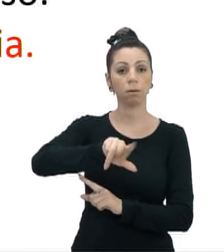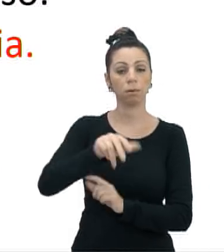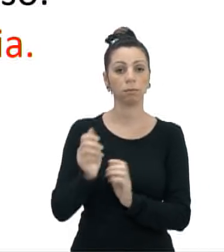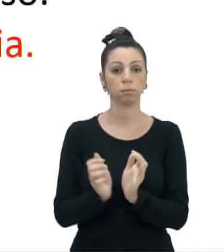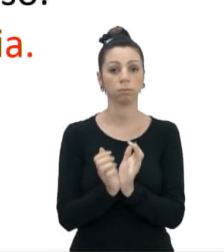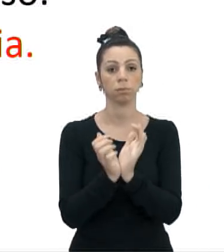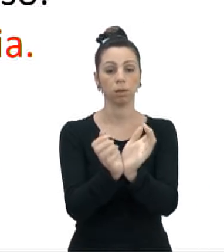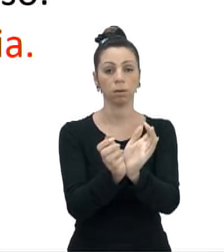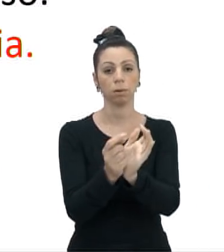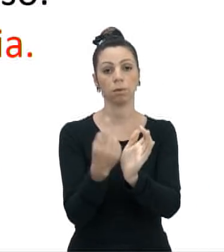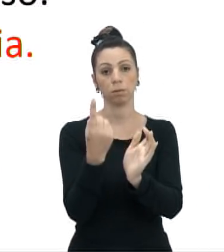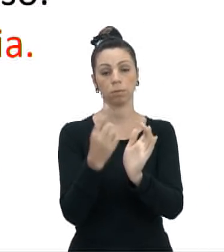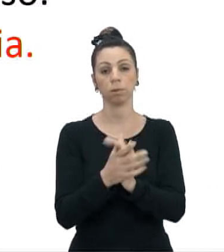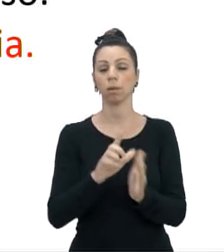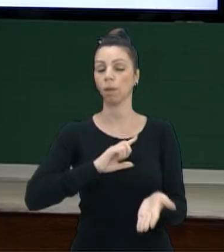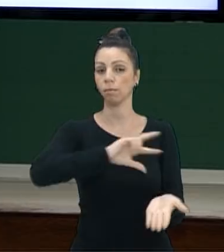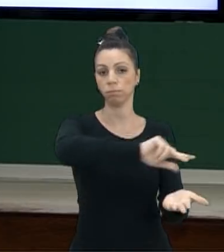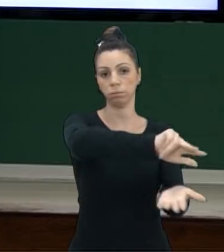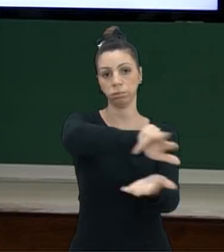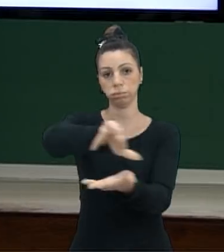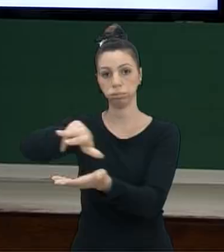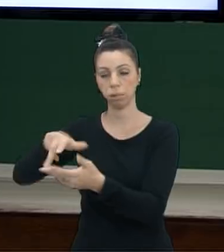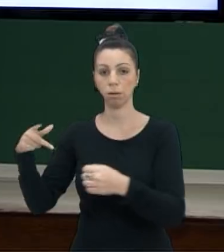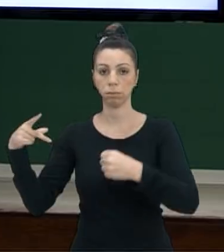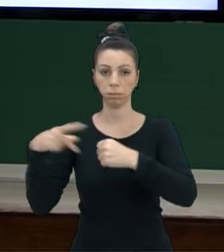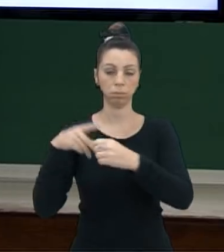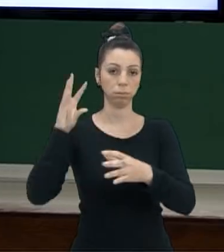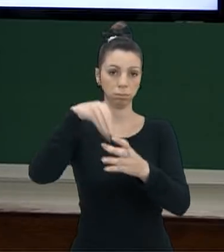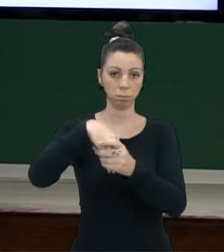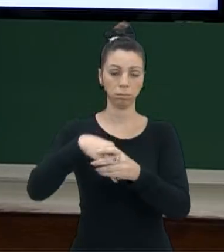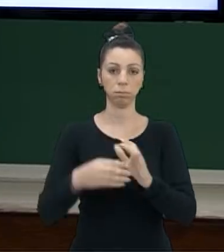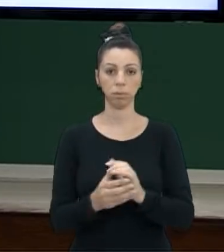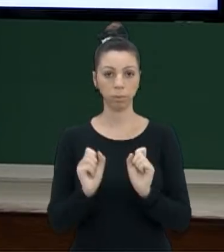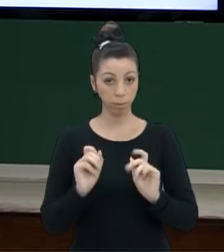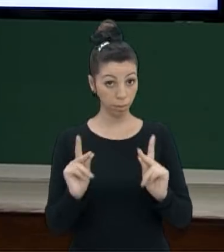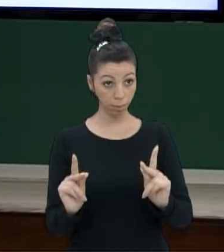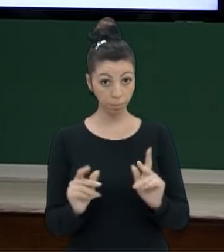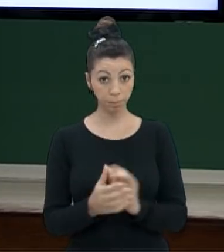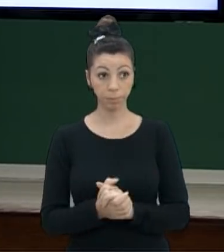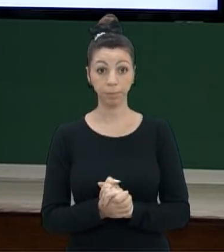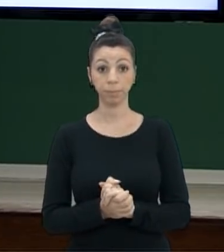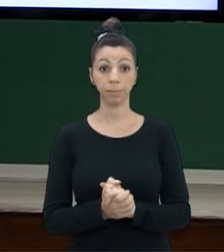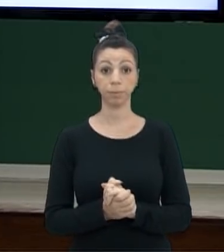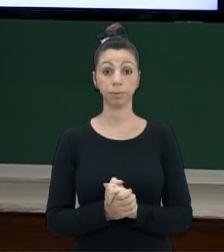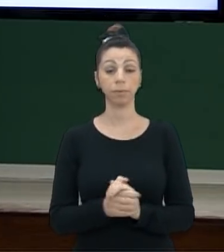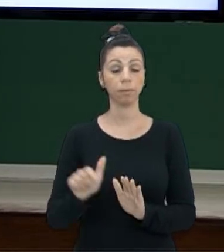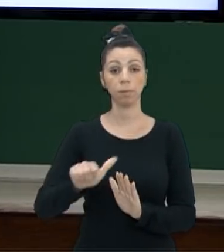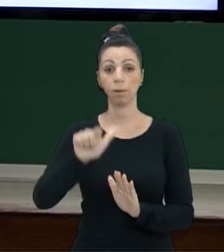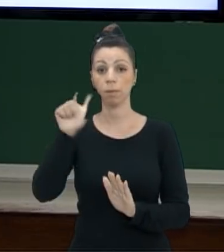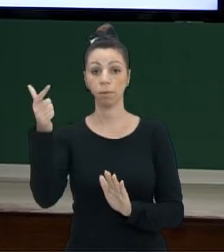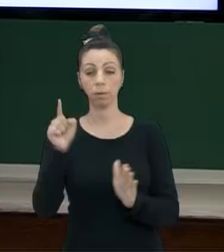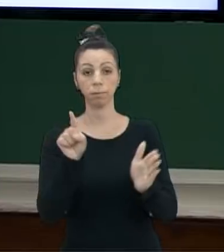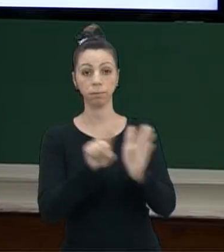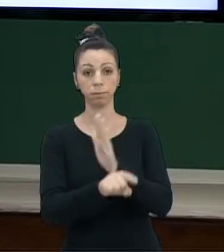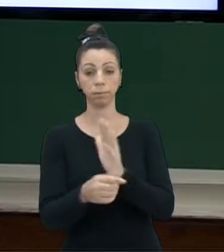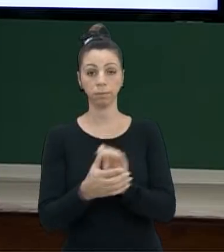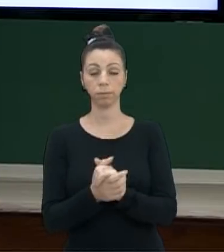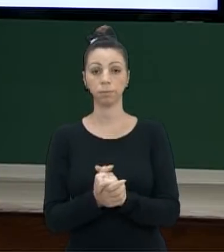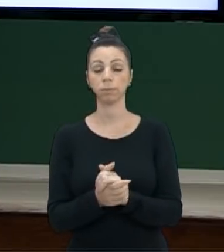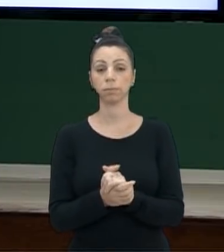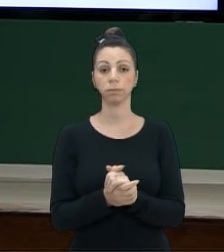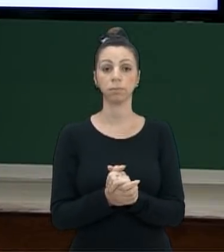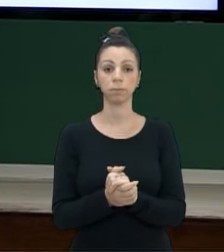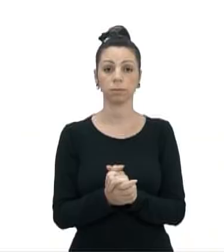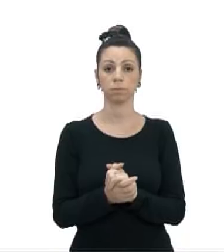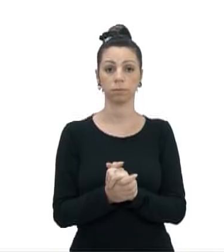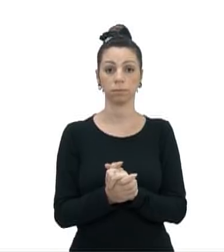Nós vamos ver várias categorias dos pronomes. Tudo bem? Outro quiz aqui, ainda relativo à